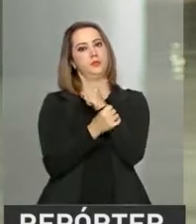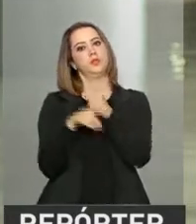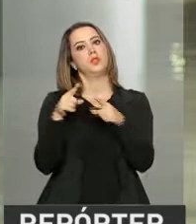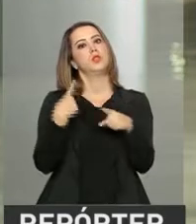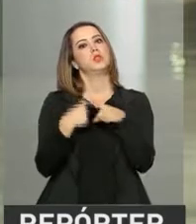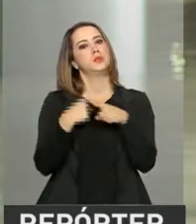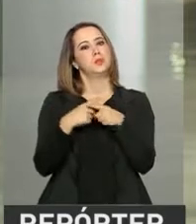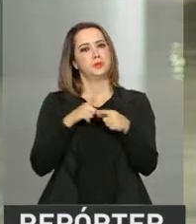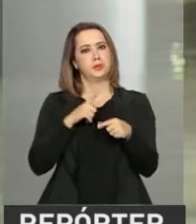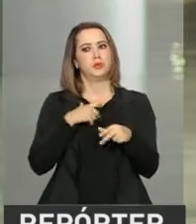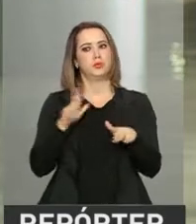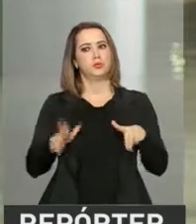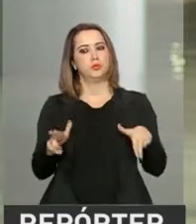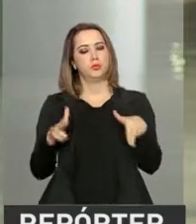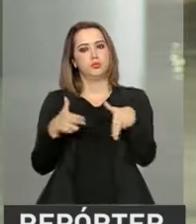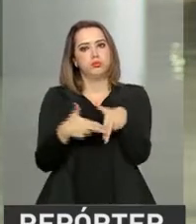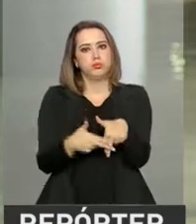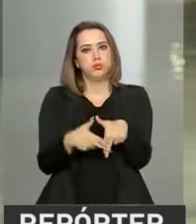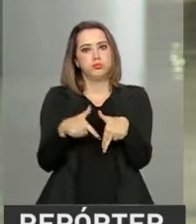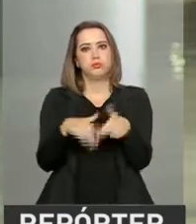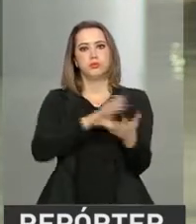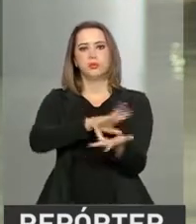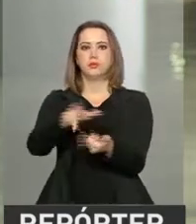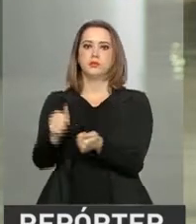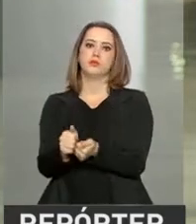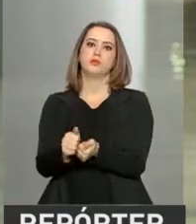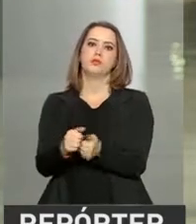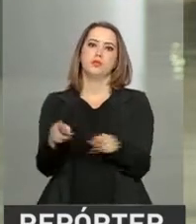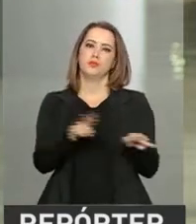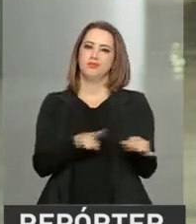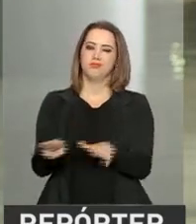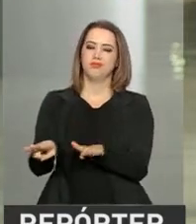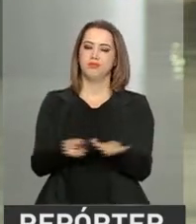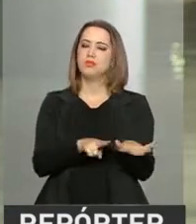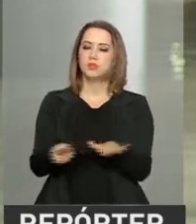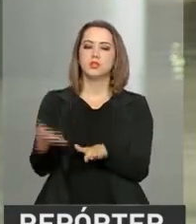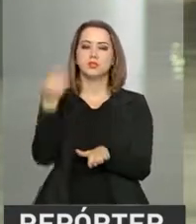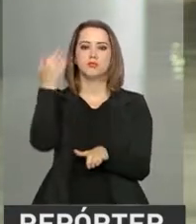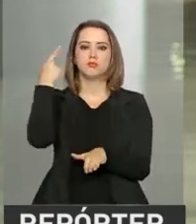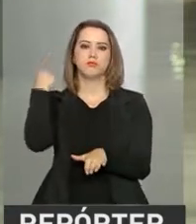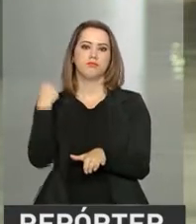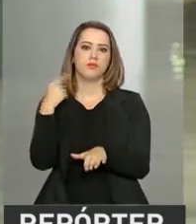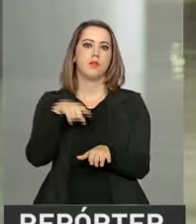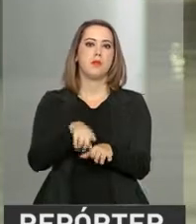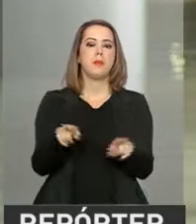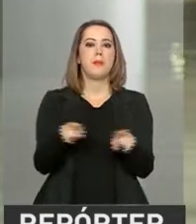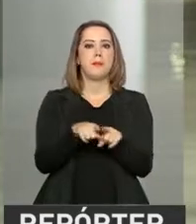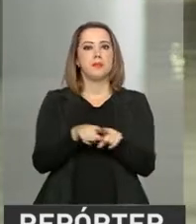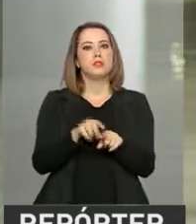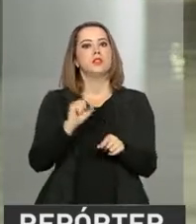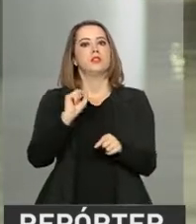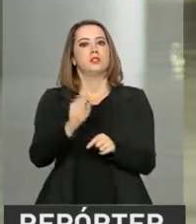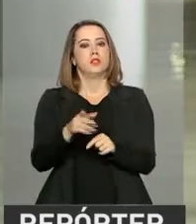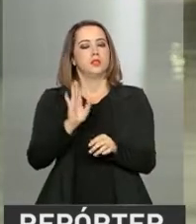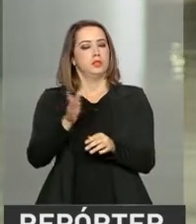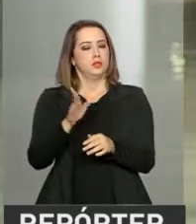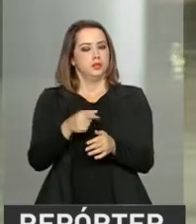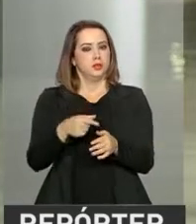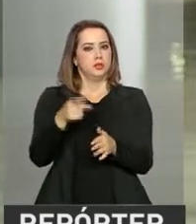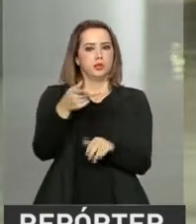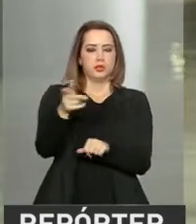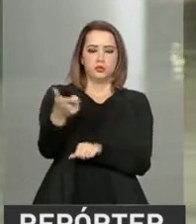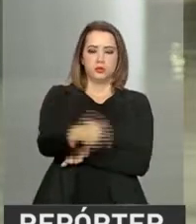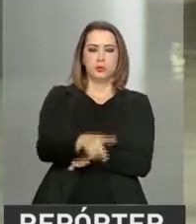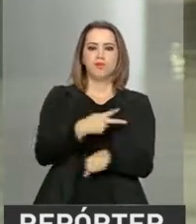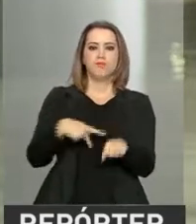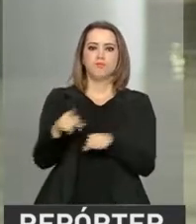últimos atentados terroristas que ocorreram no mundo a semana passada em Istambul, na Turquia, e no começo do ano em Bruxelas, na Bélgica,